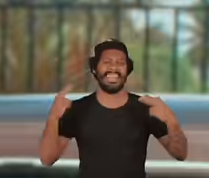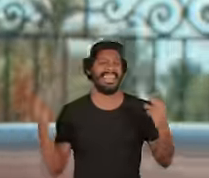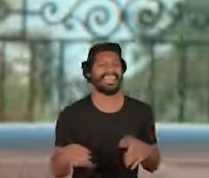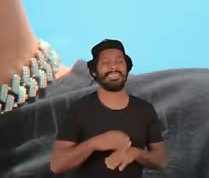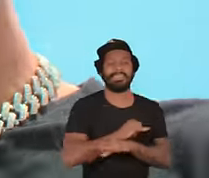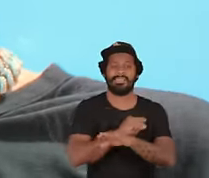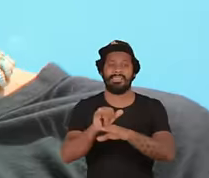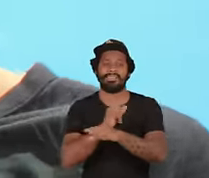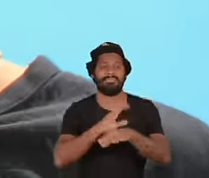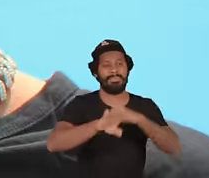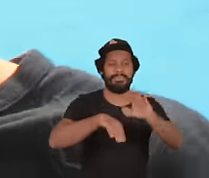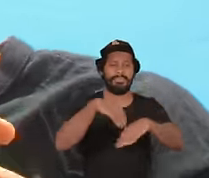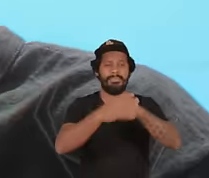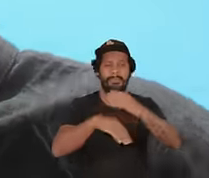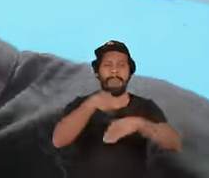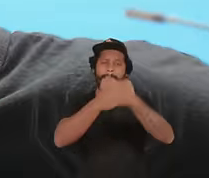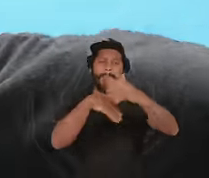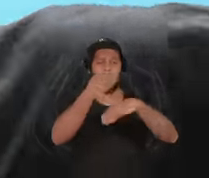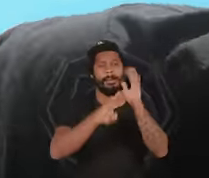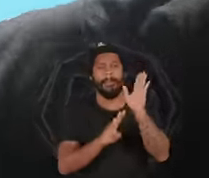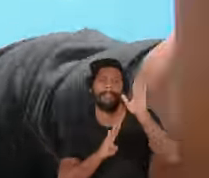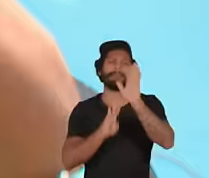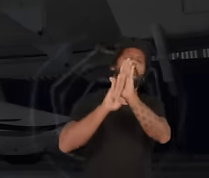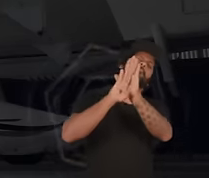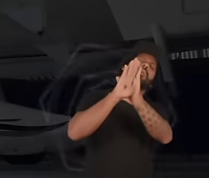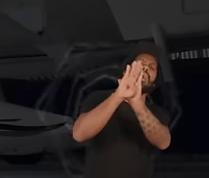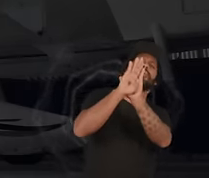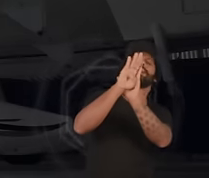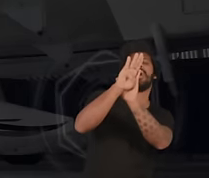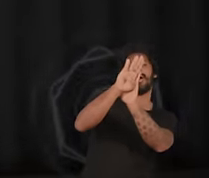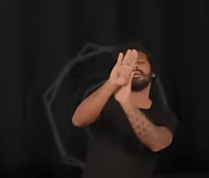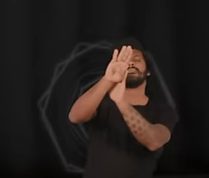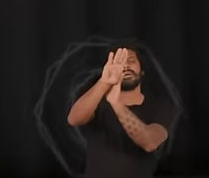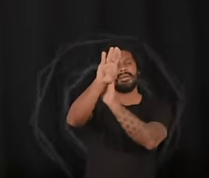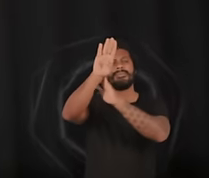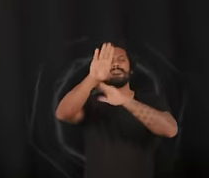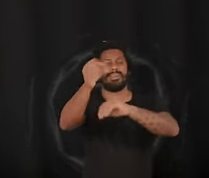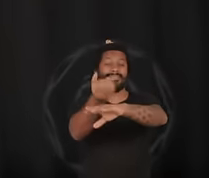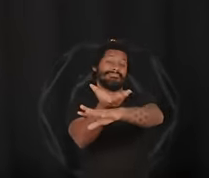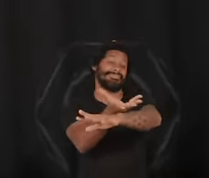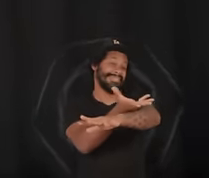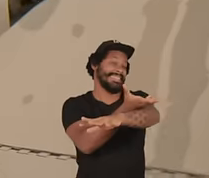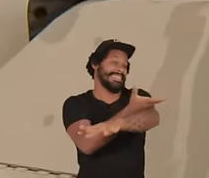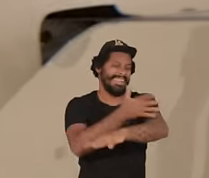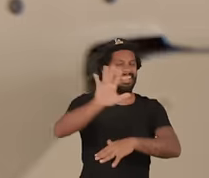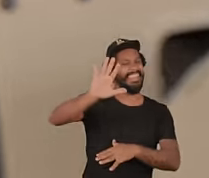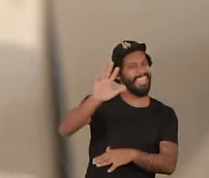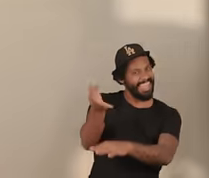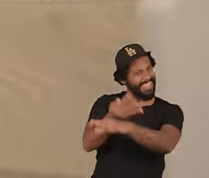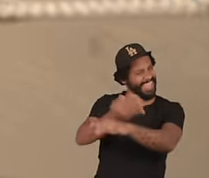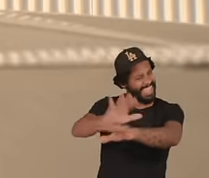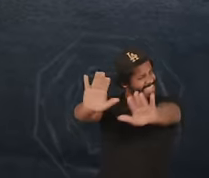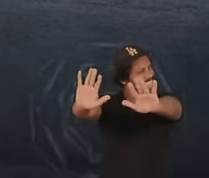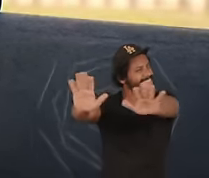quero, não, não. Tá passando por esse tipo de situação. Então programe os seus passos, torne eles bem mais rápidos. Porque eu tô